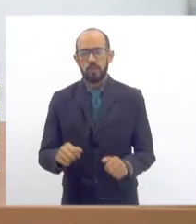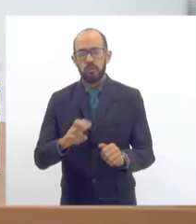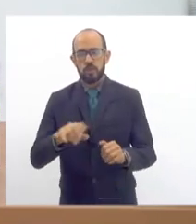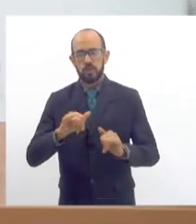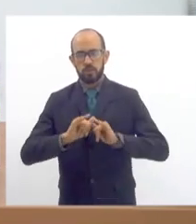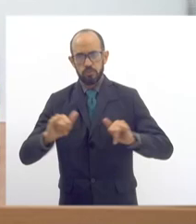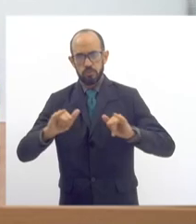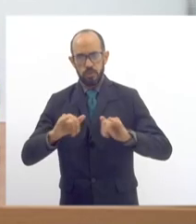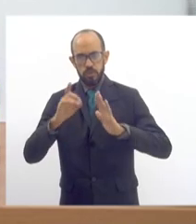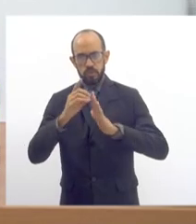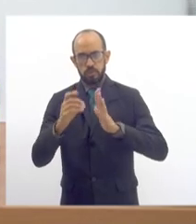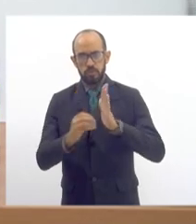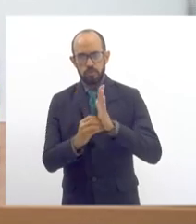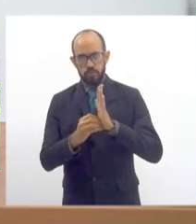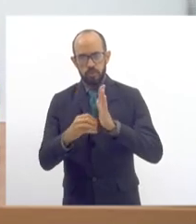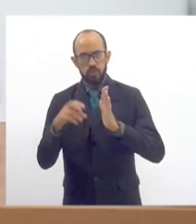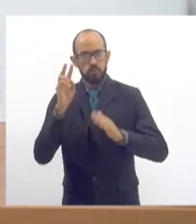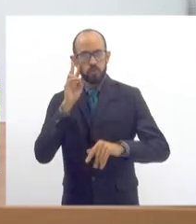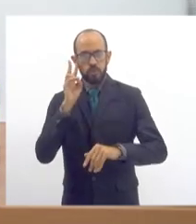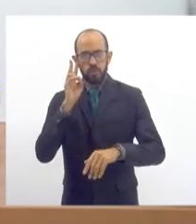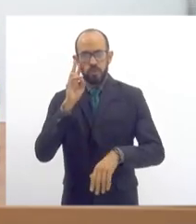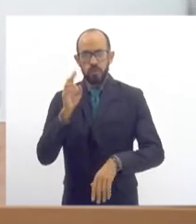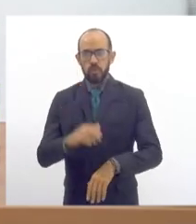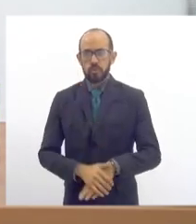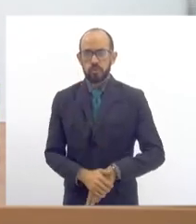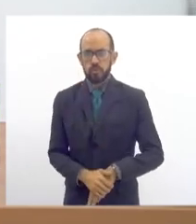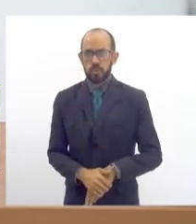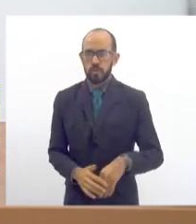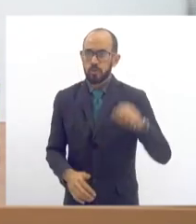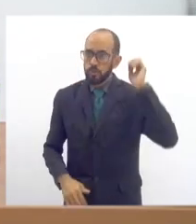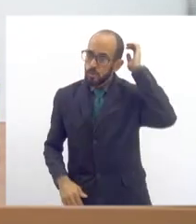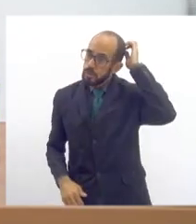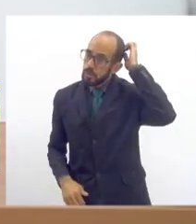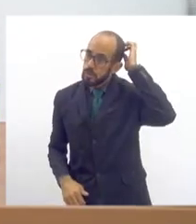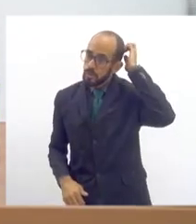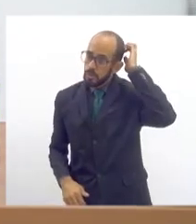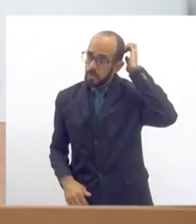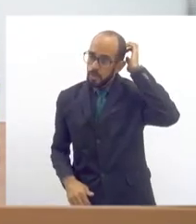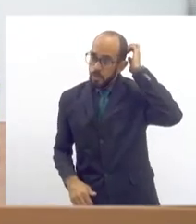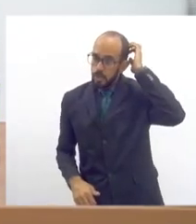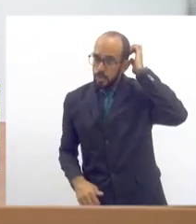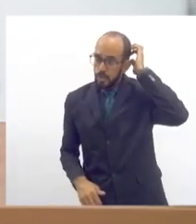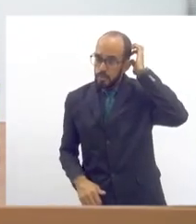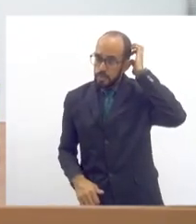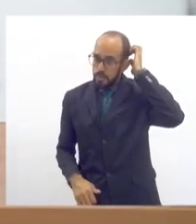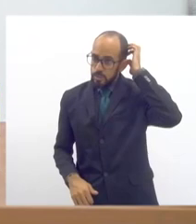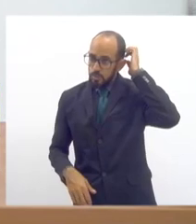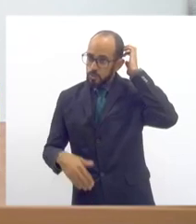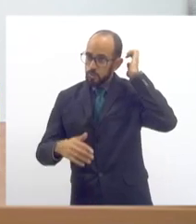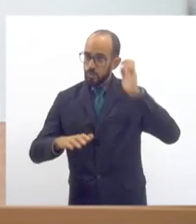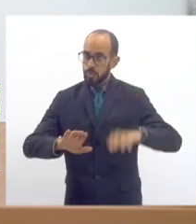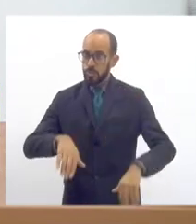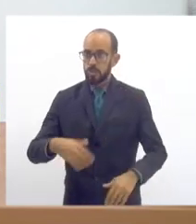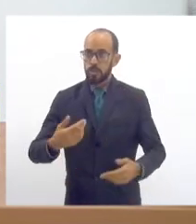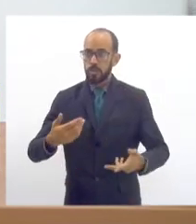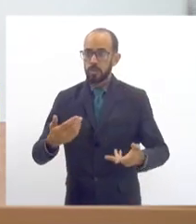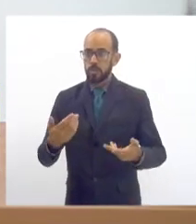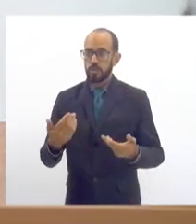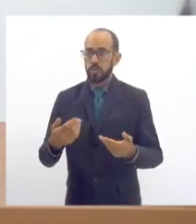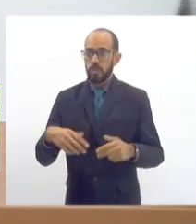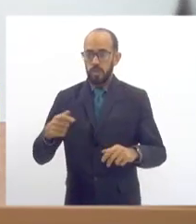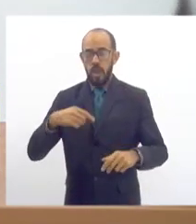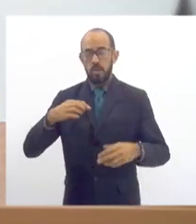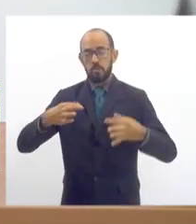engano, na segunda-feira. Esse é um item. Esse é um item, entre outros, desta luta e desta pauta que eu quero aqui dizer, considero